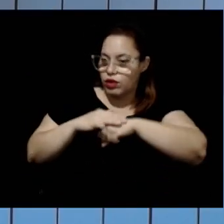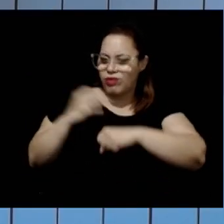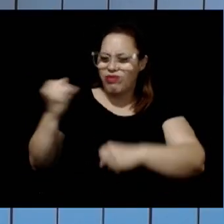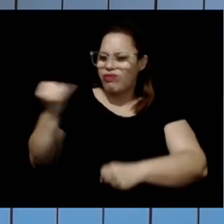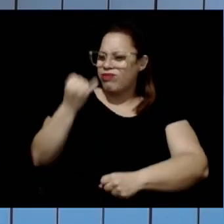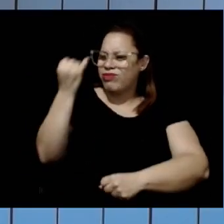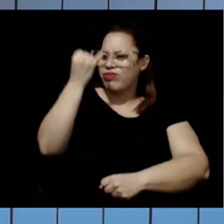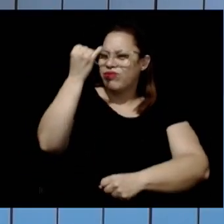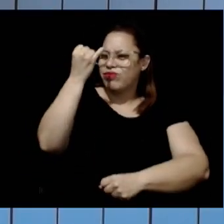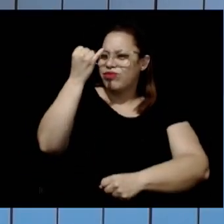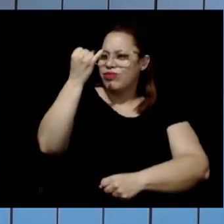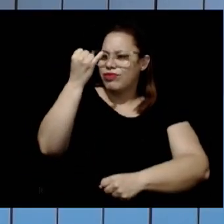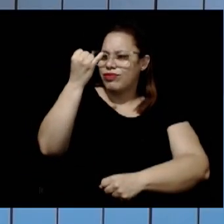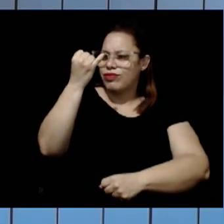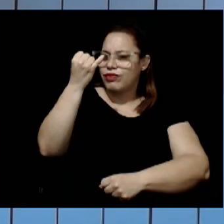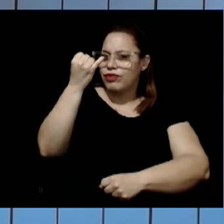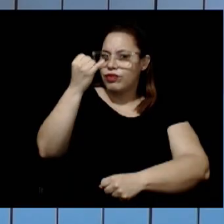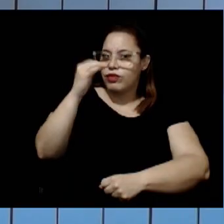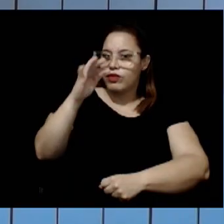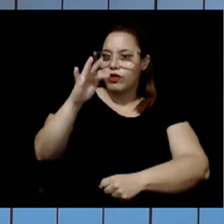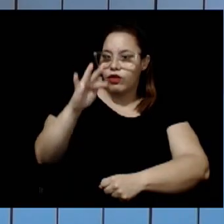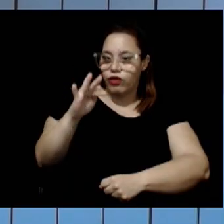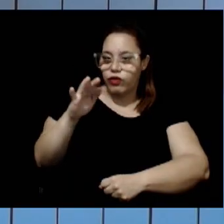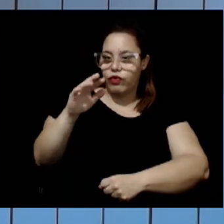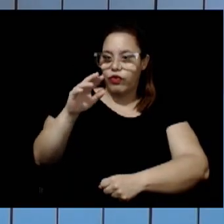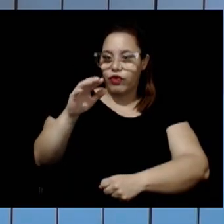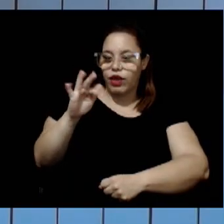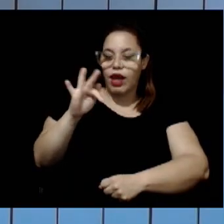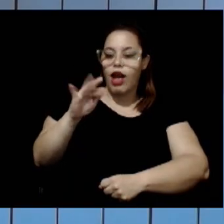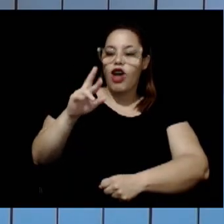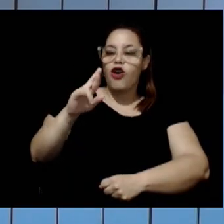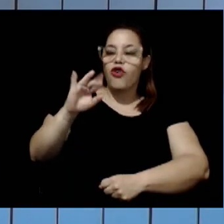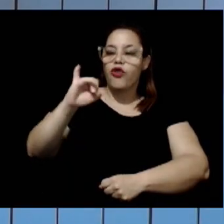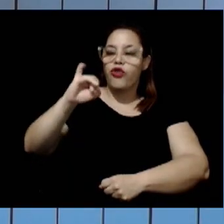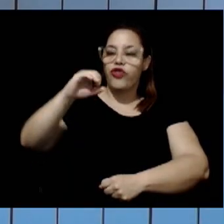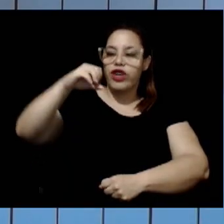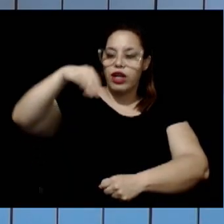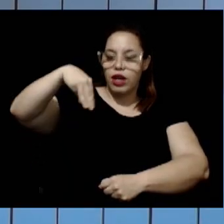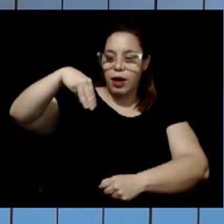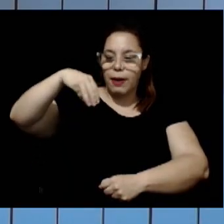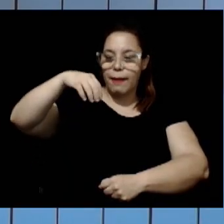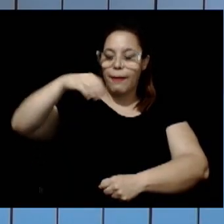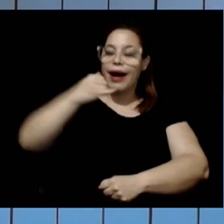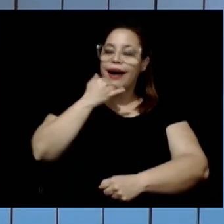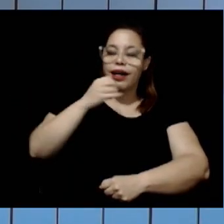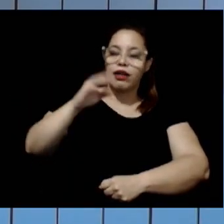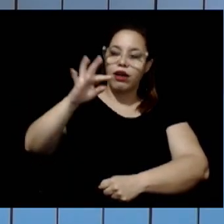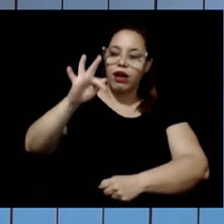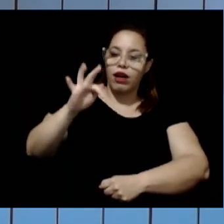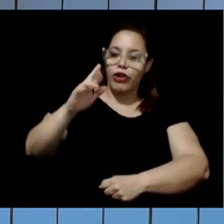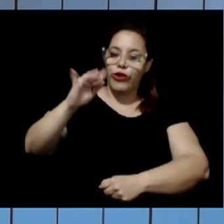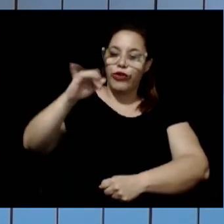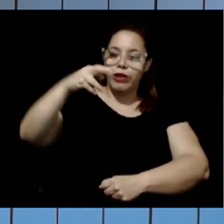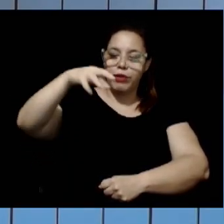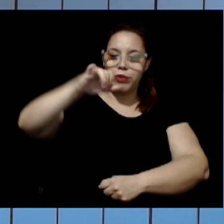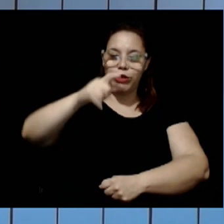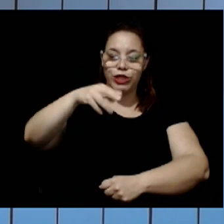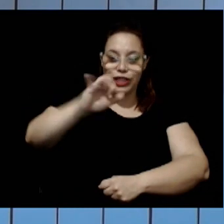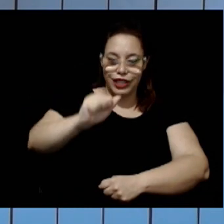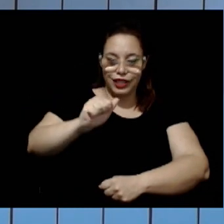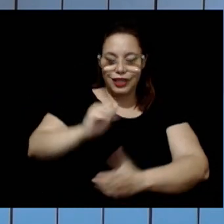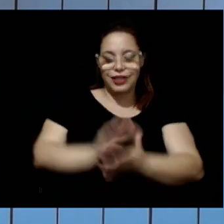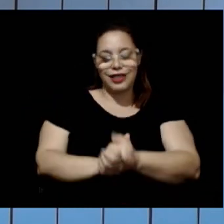falar aqui é sobre a fibromialgia. Ela também atinge boa parte aí da população e eu gostaria que